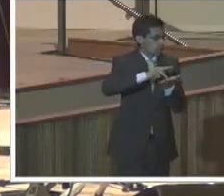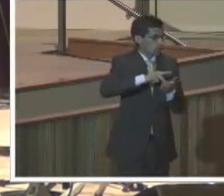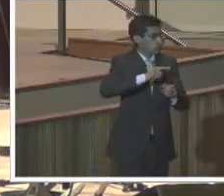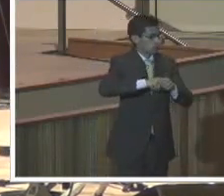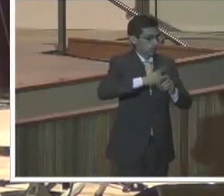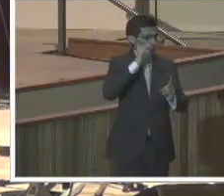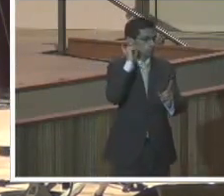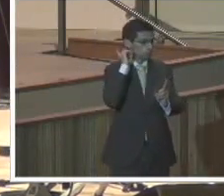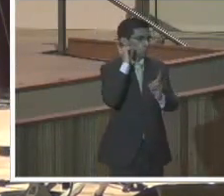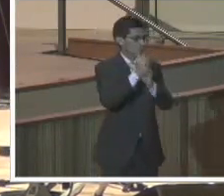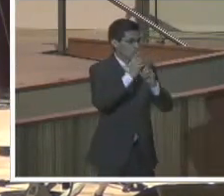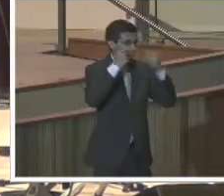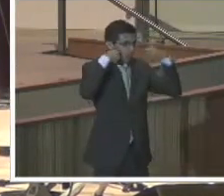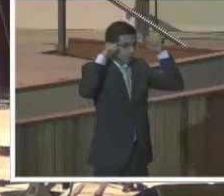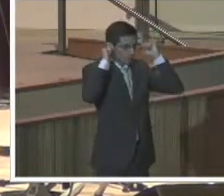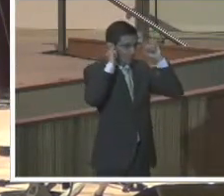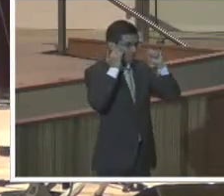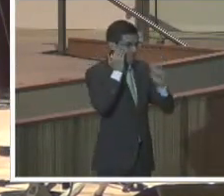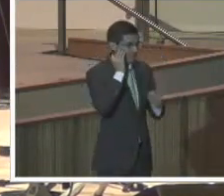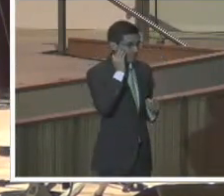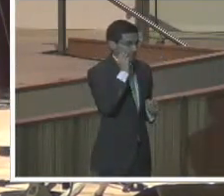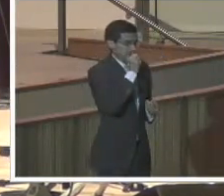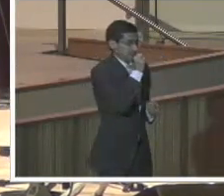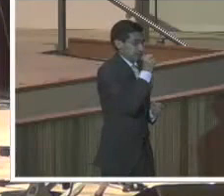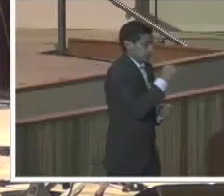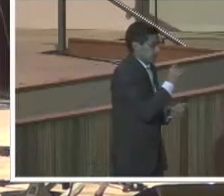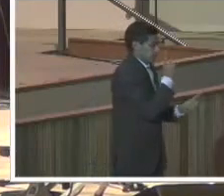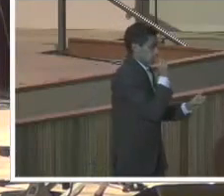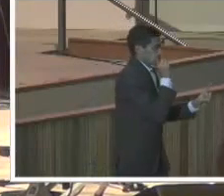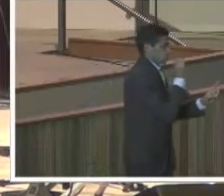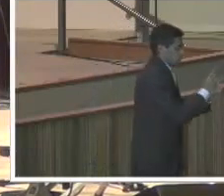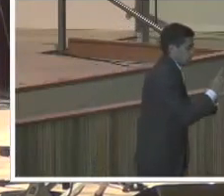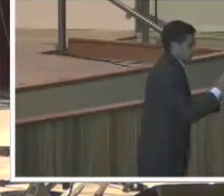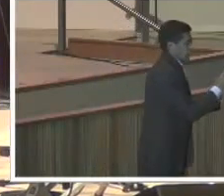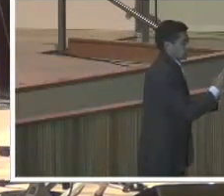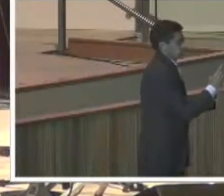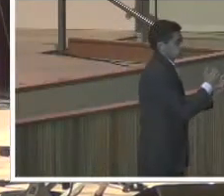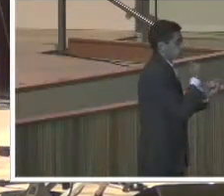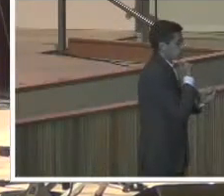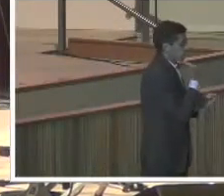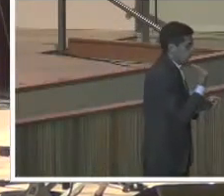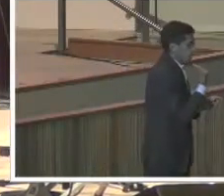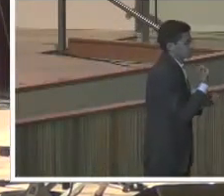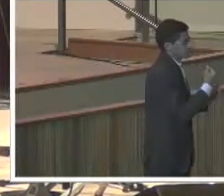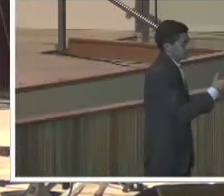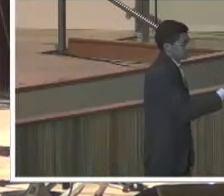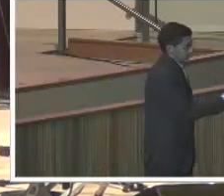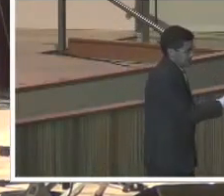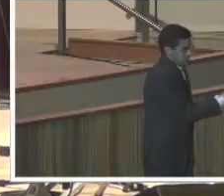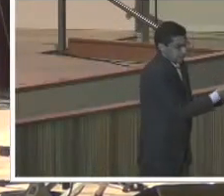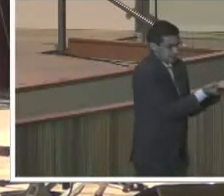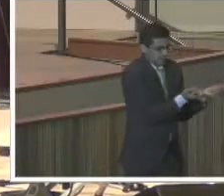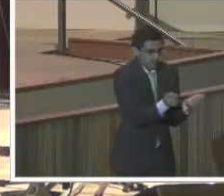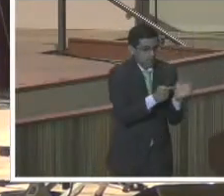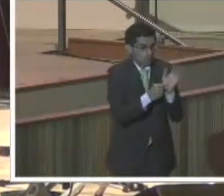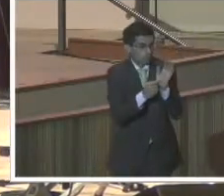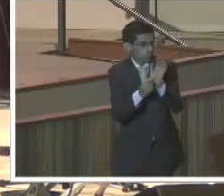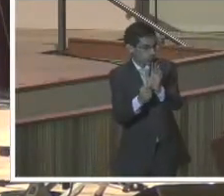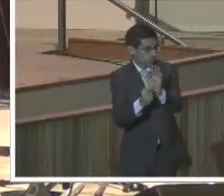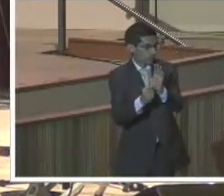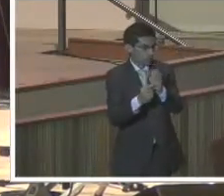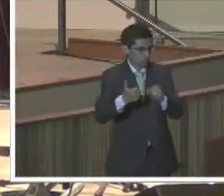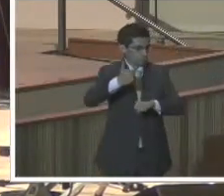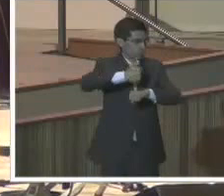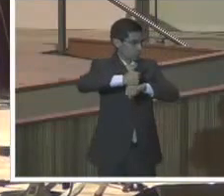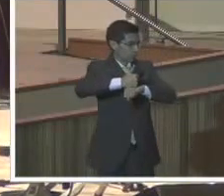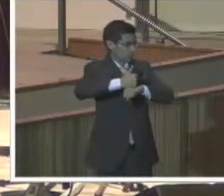ovelha perdida, mesmo que fosse um pedaço da ovelha. Se ela tivesse sido estraçalhada por